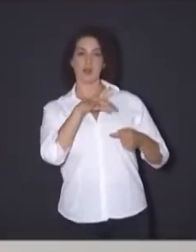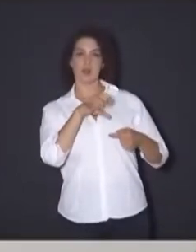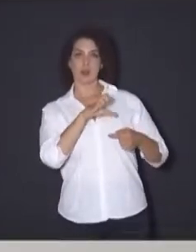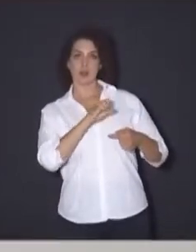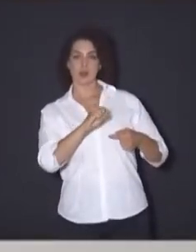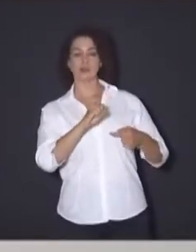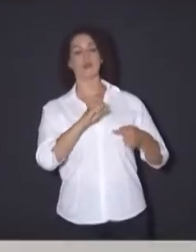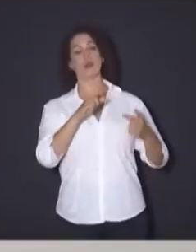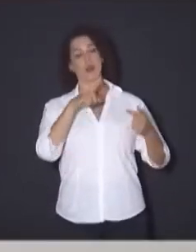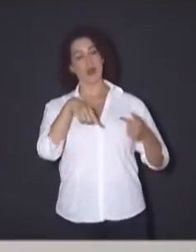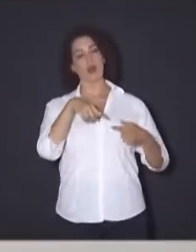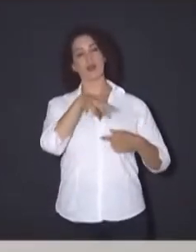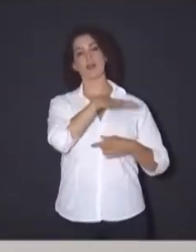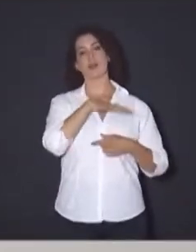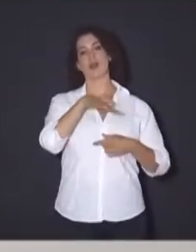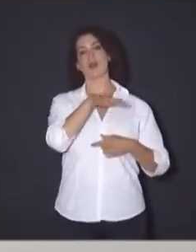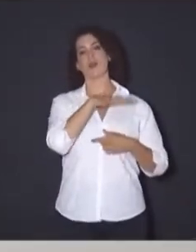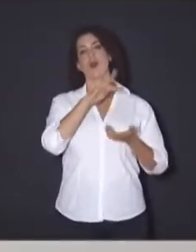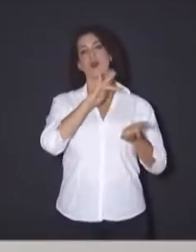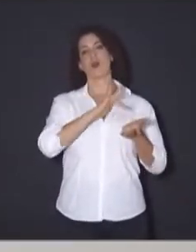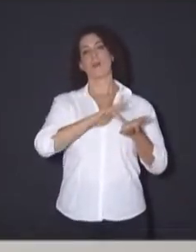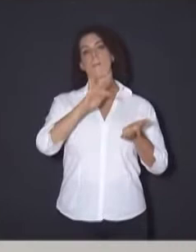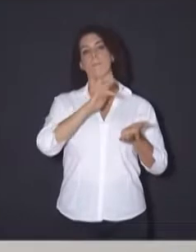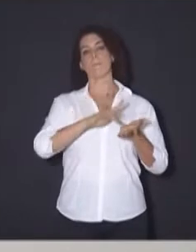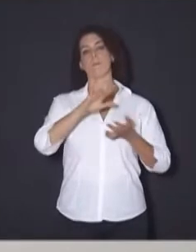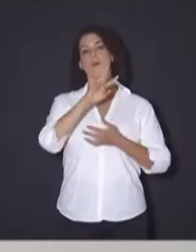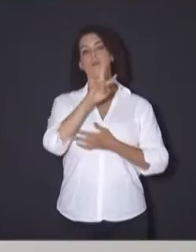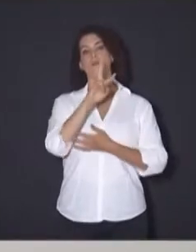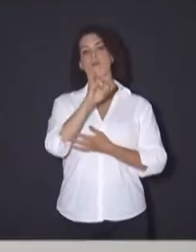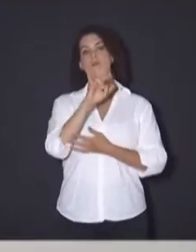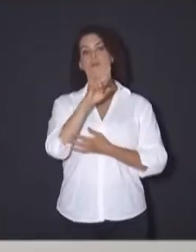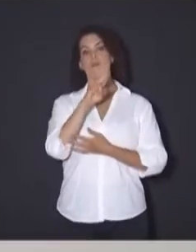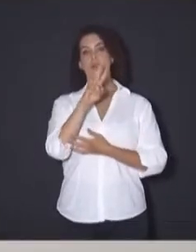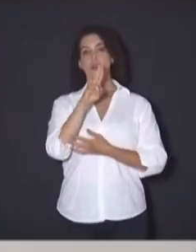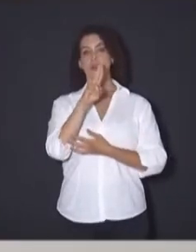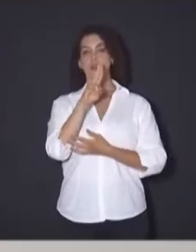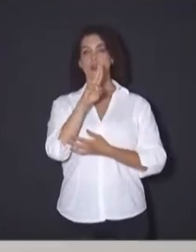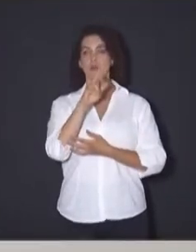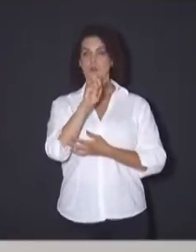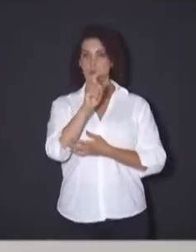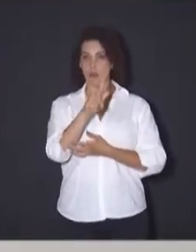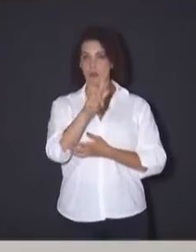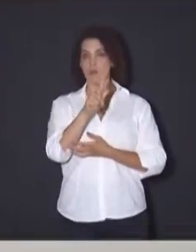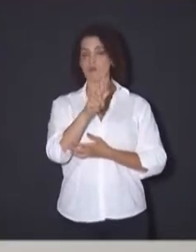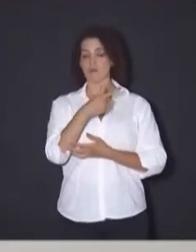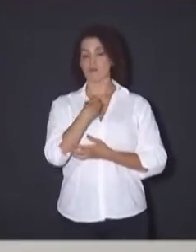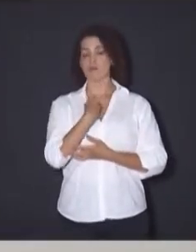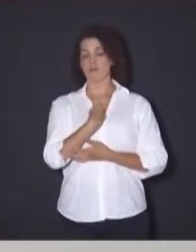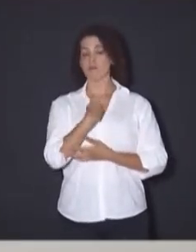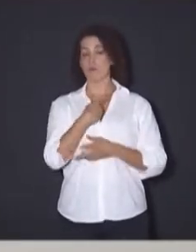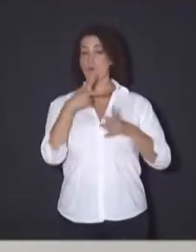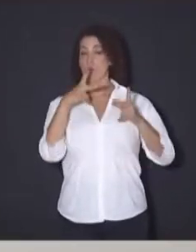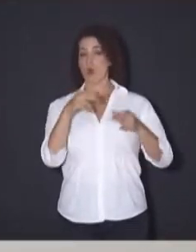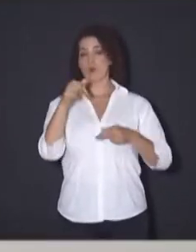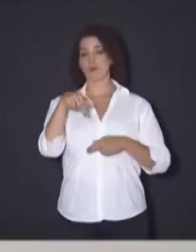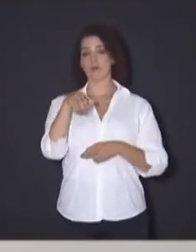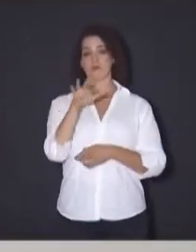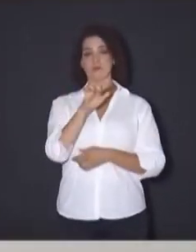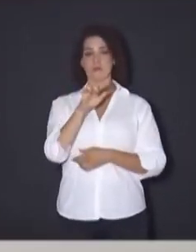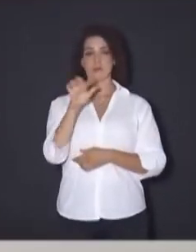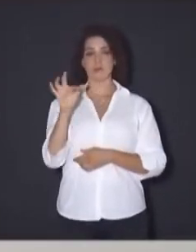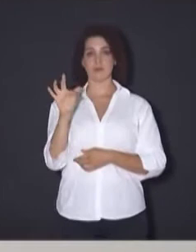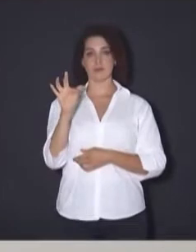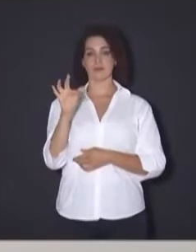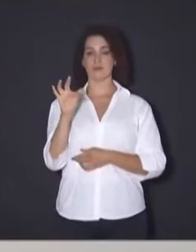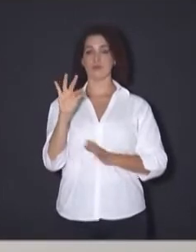territórios virtuais e que estão aí presença do dia a dia assim como nós temos aqui lauro qual